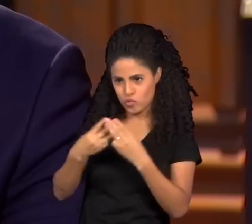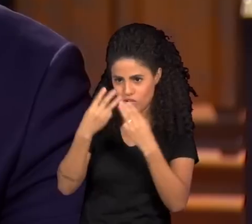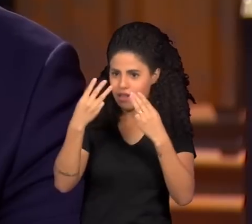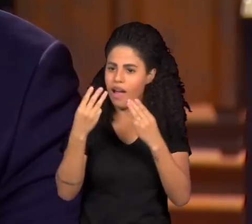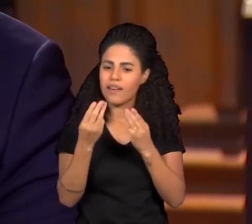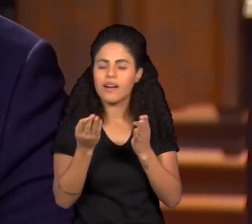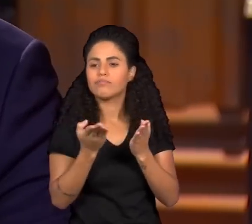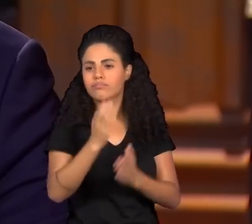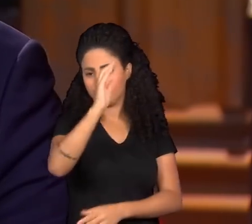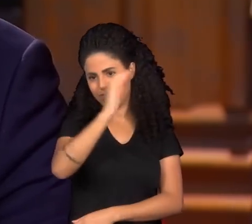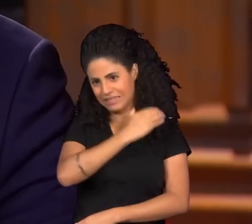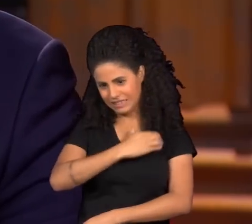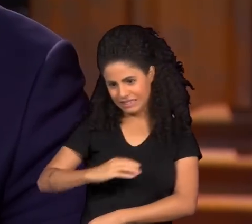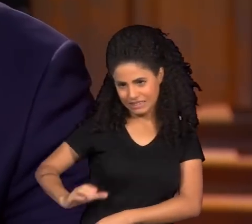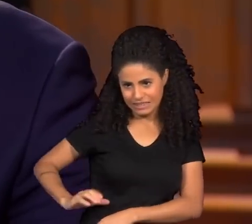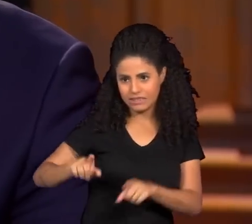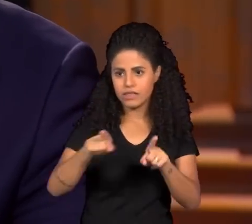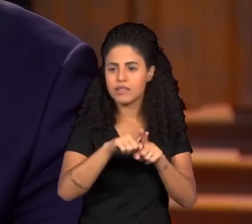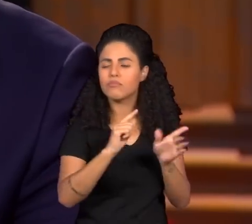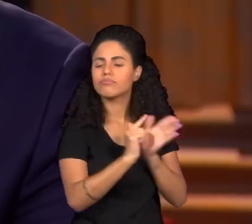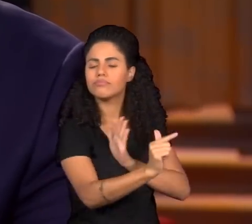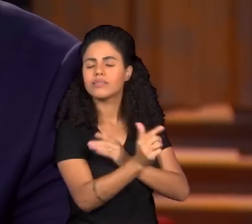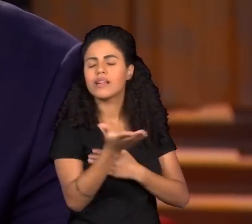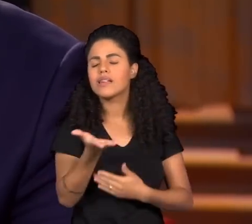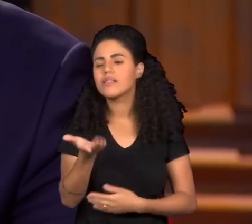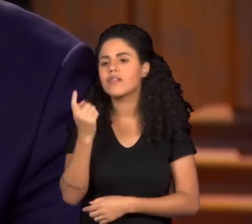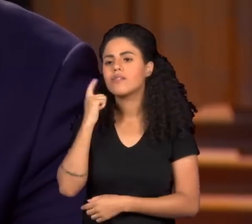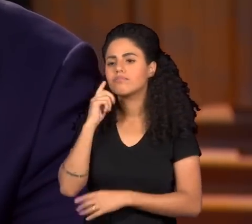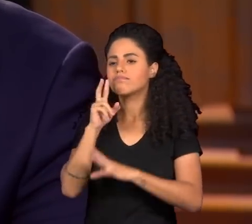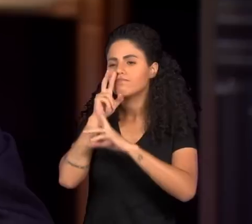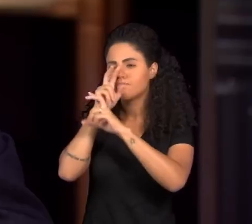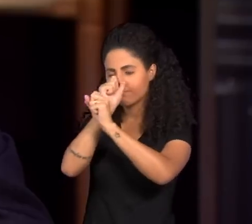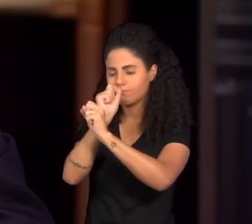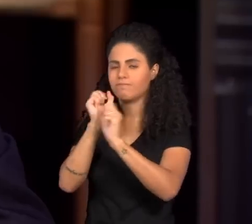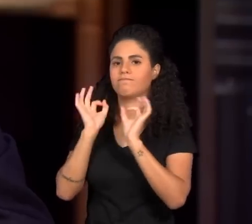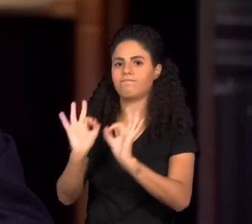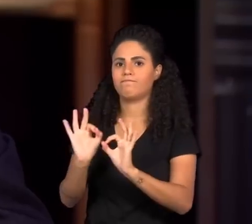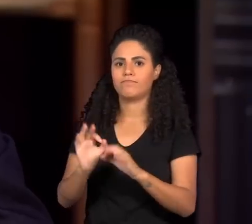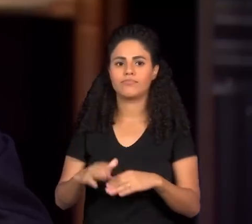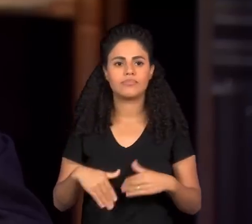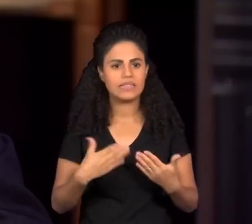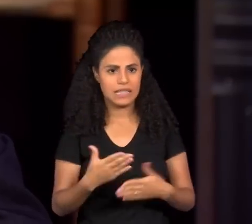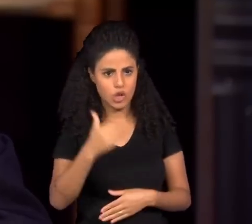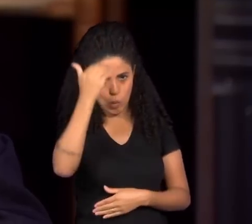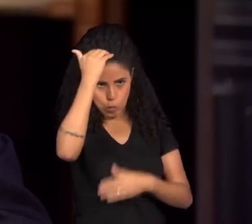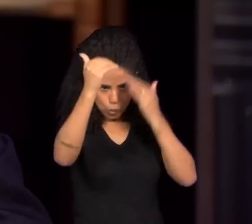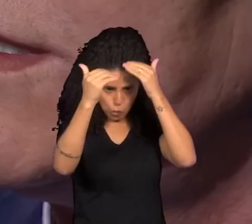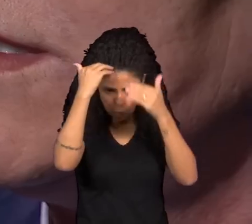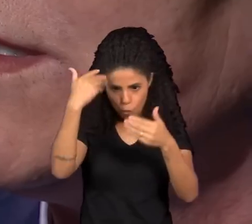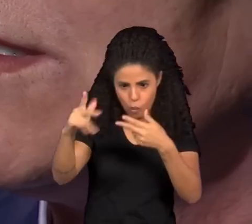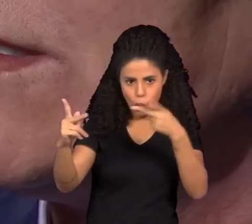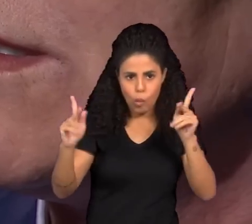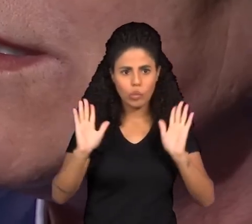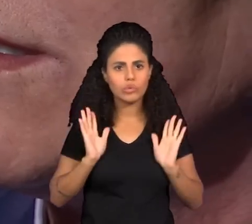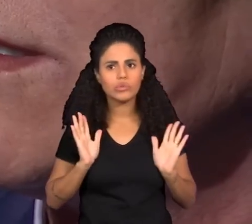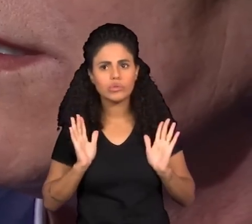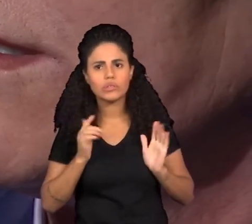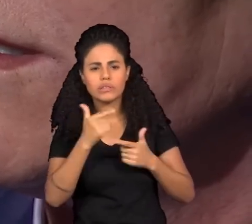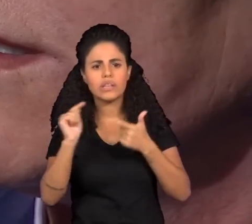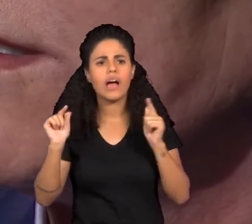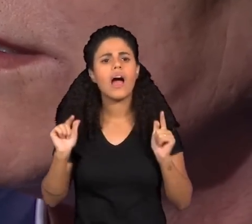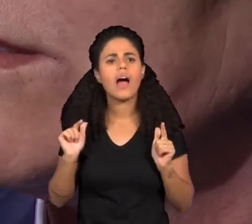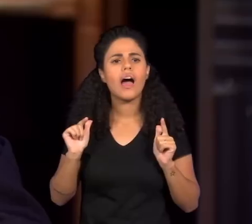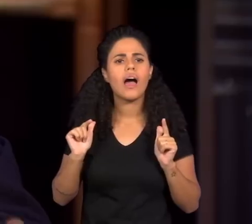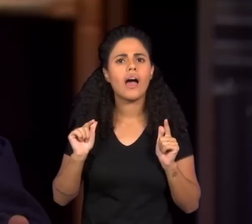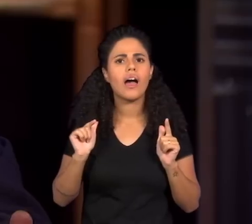judaico-cristã ocidental. Então, isso é muito forte. Está querendo passar essa para os outros ou não? Está querendo fugir dessa,